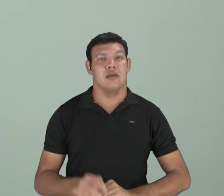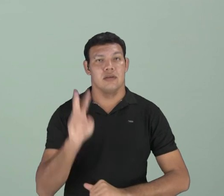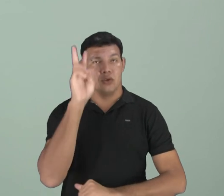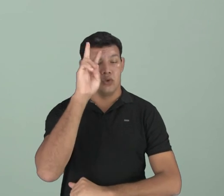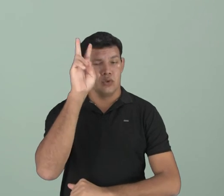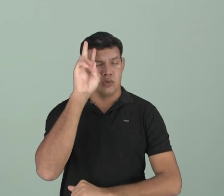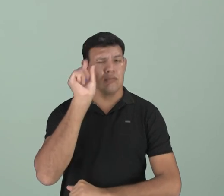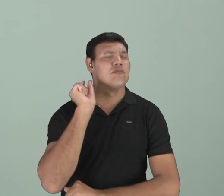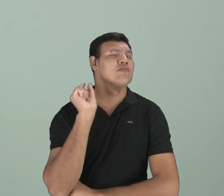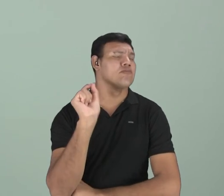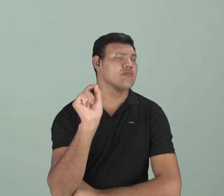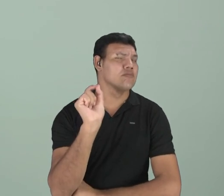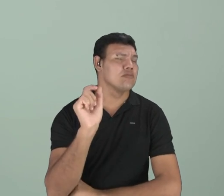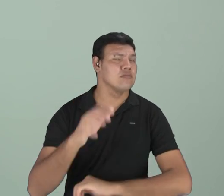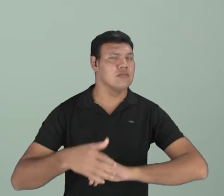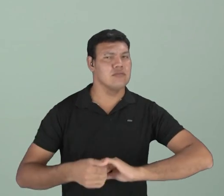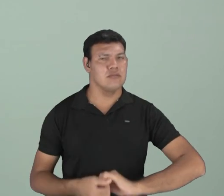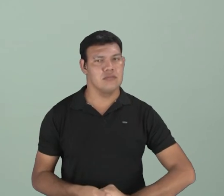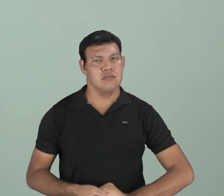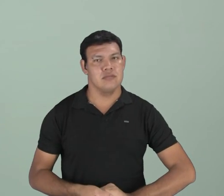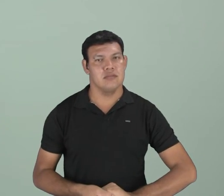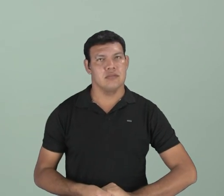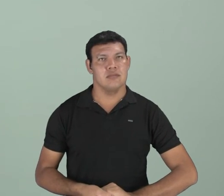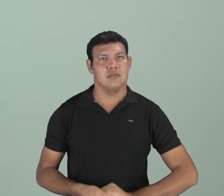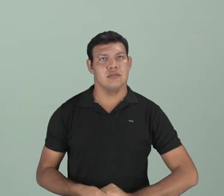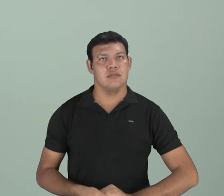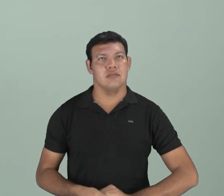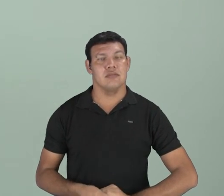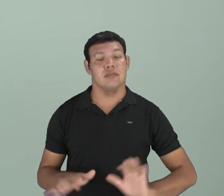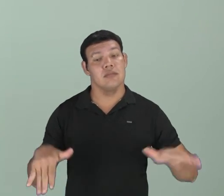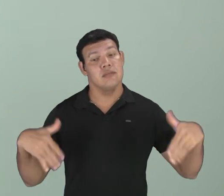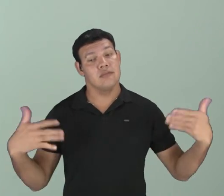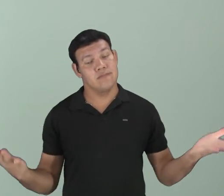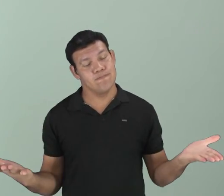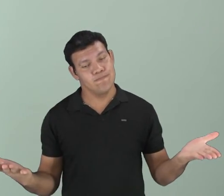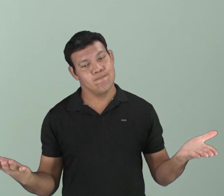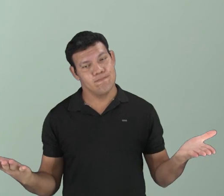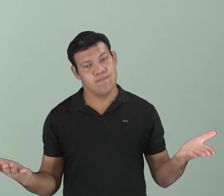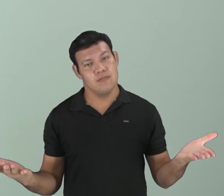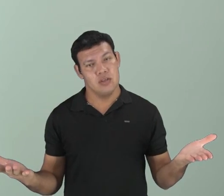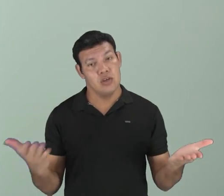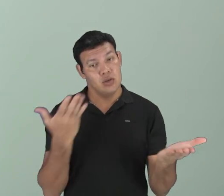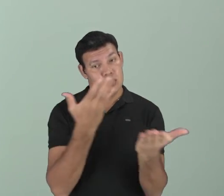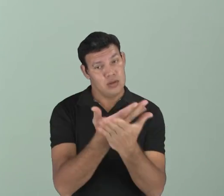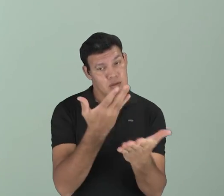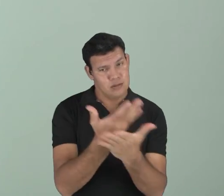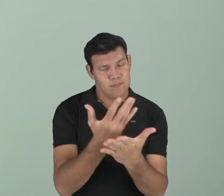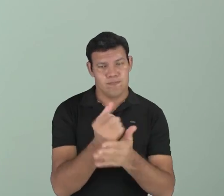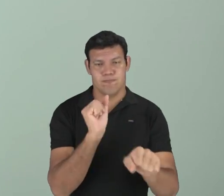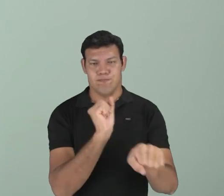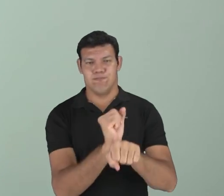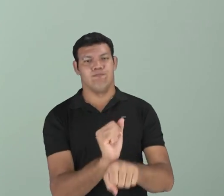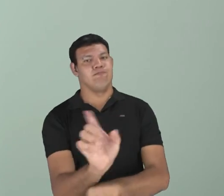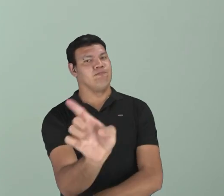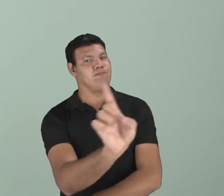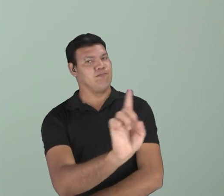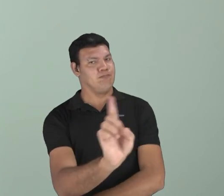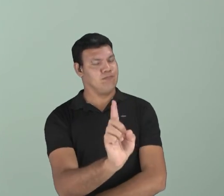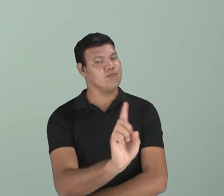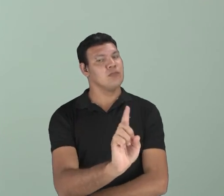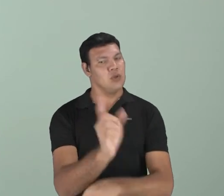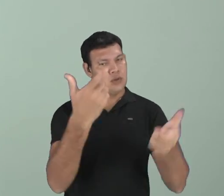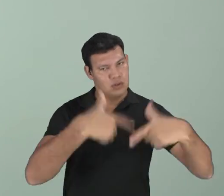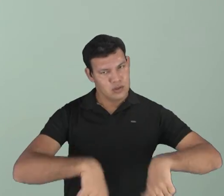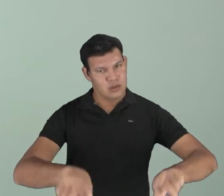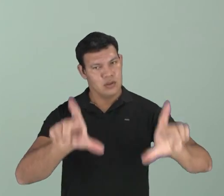história sobre quem é a história O que é isso pessoal que os estudos de vocês não parem aqui tá bom